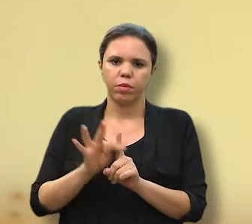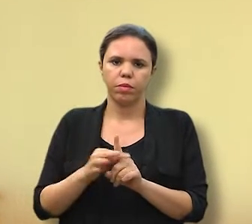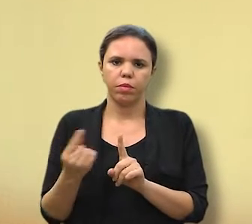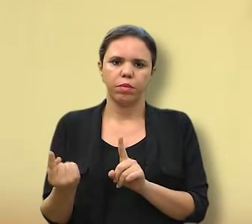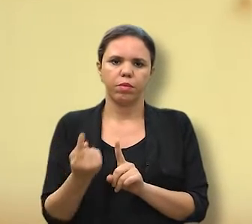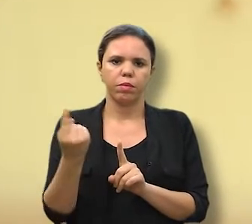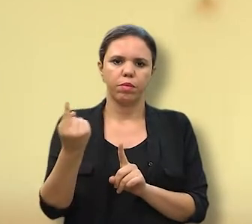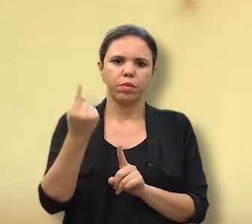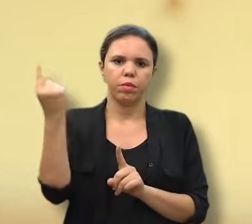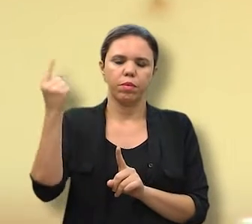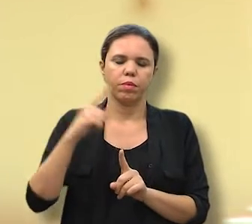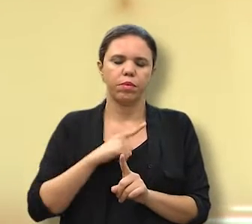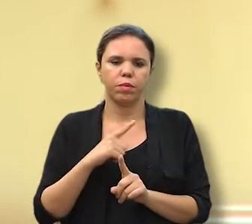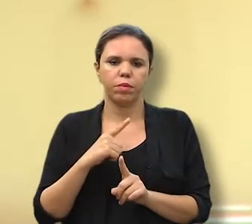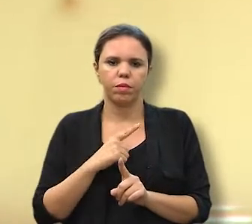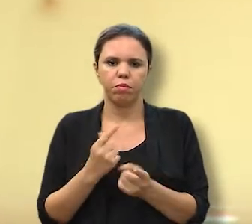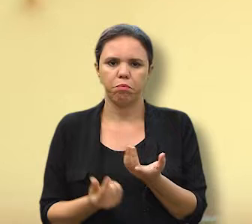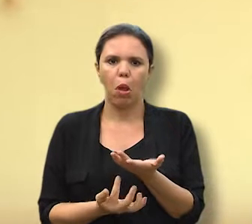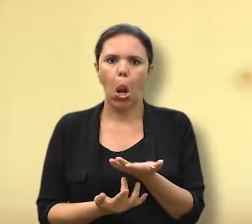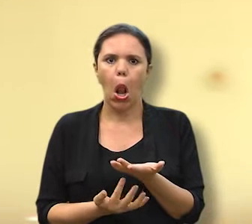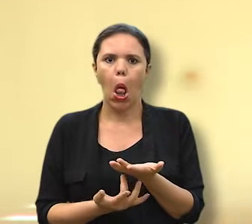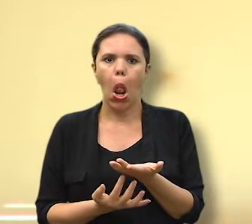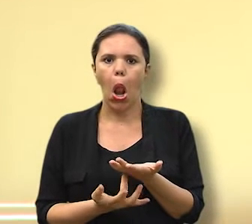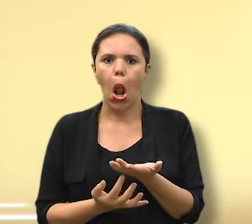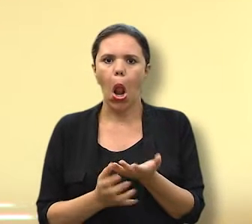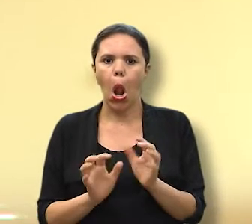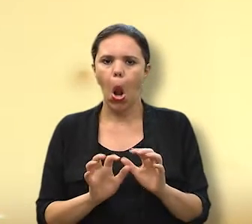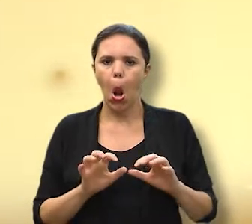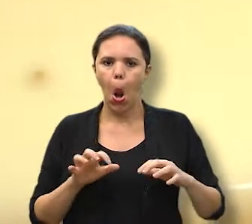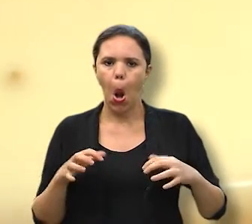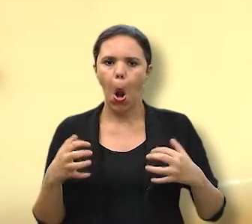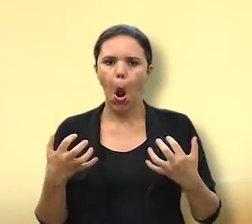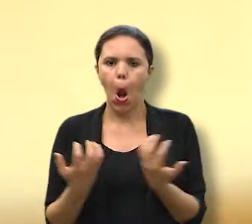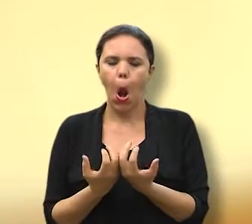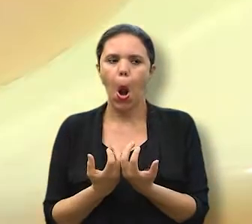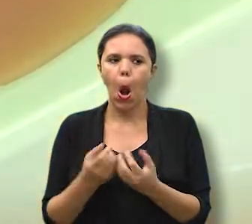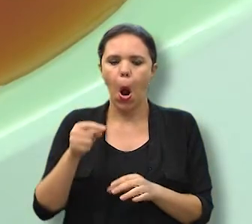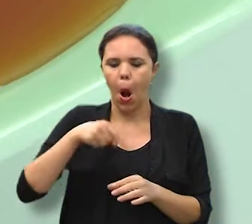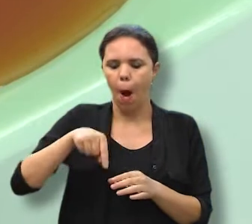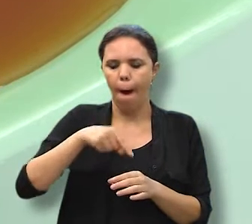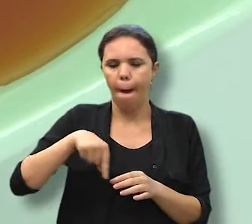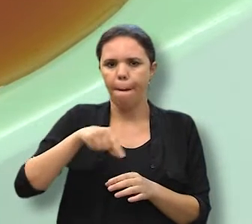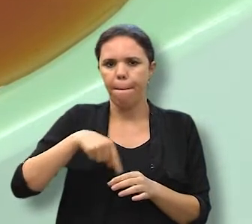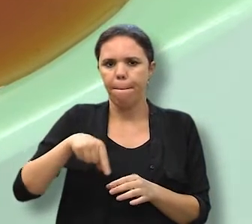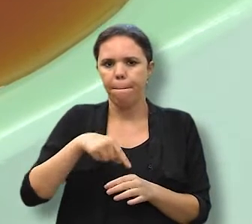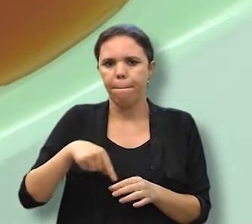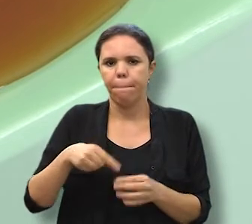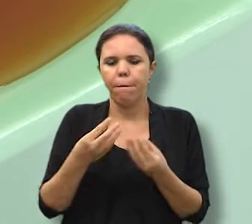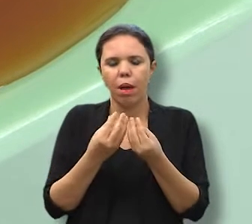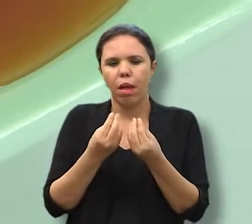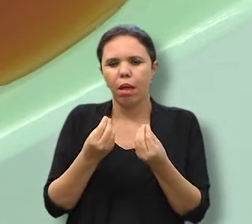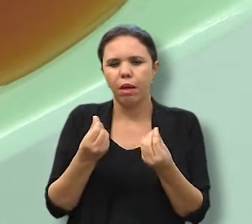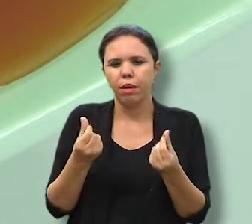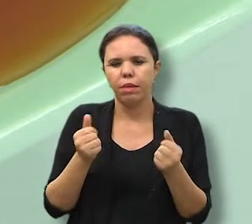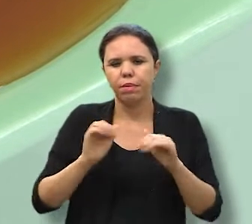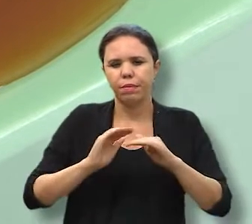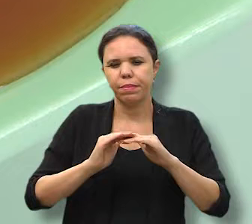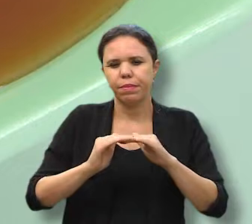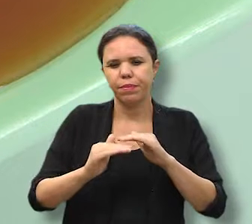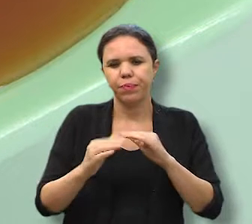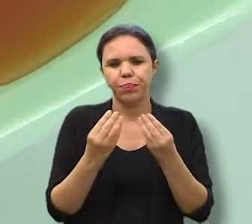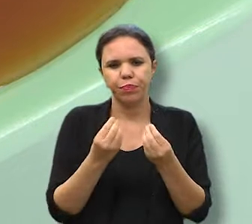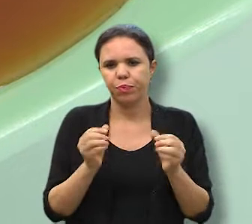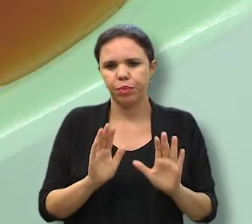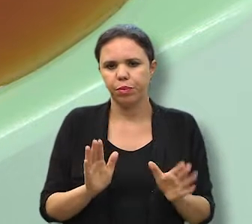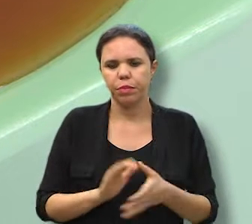alta, ele tende a ferver a massa, é onde faz essas bolinhas, e aí ele não dá aquele aspecto tão lisinho, tão